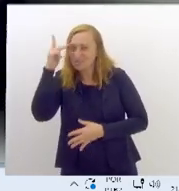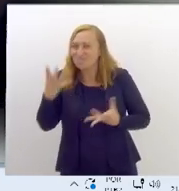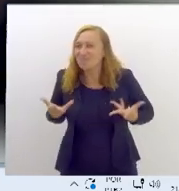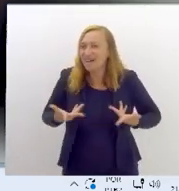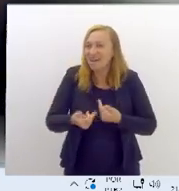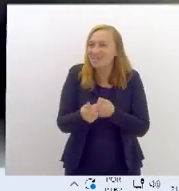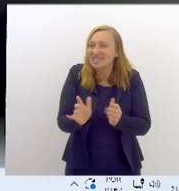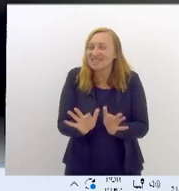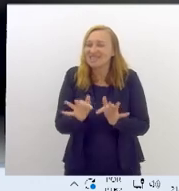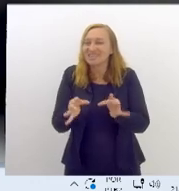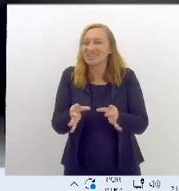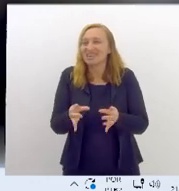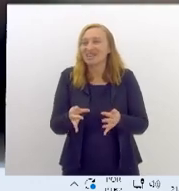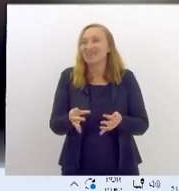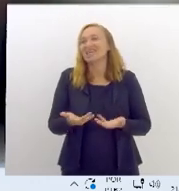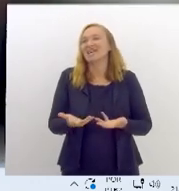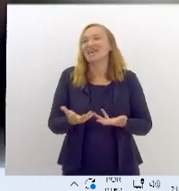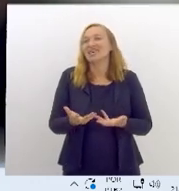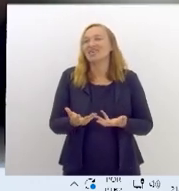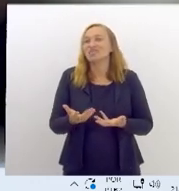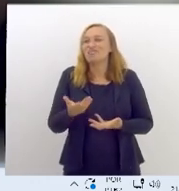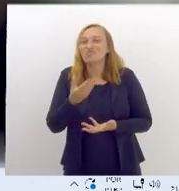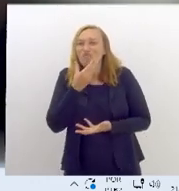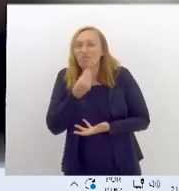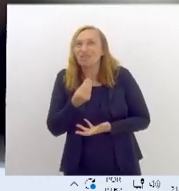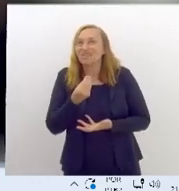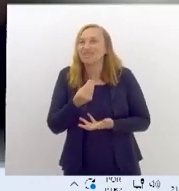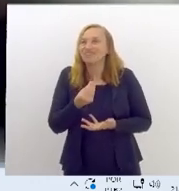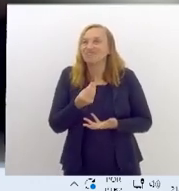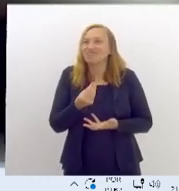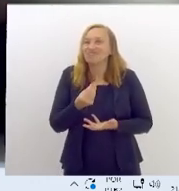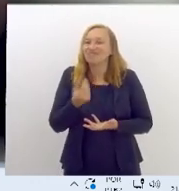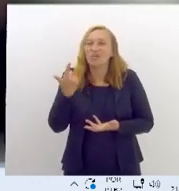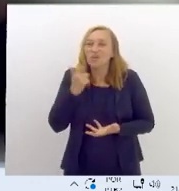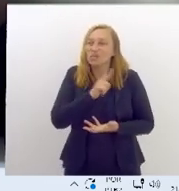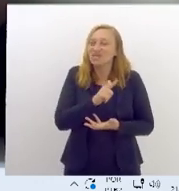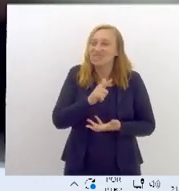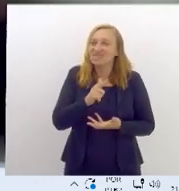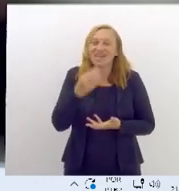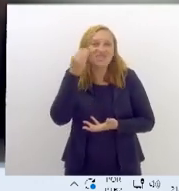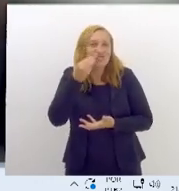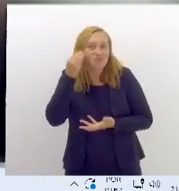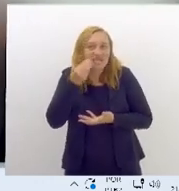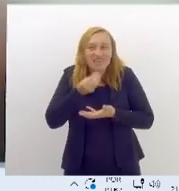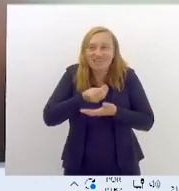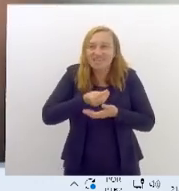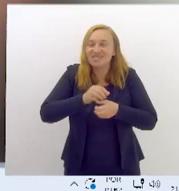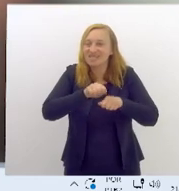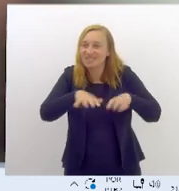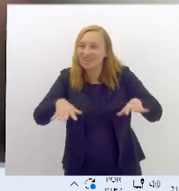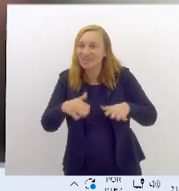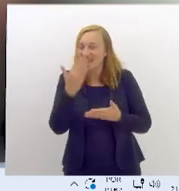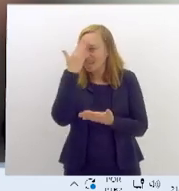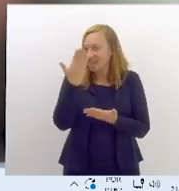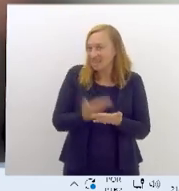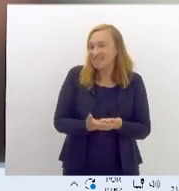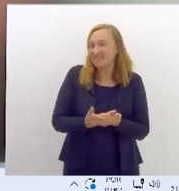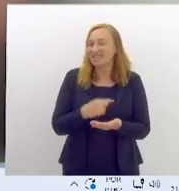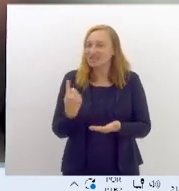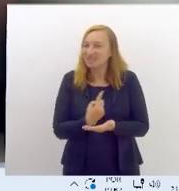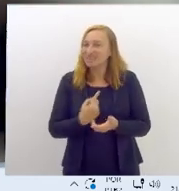se a pessoa acolhedora o cara que consegue passar a experiência e confiou na gente esse mandato